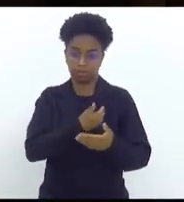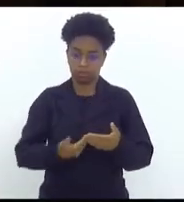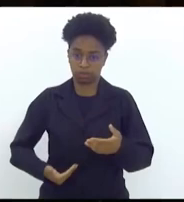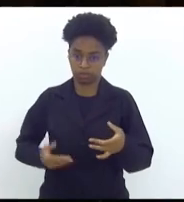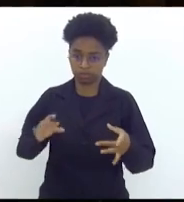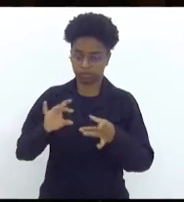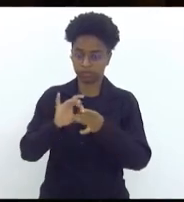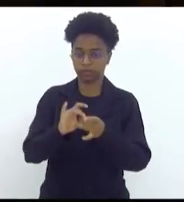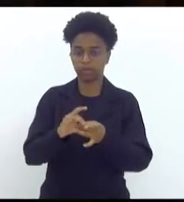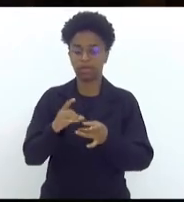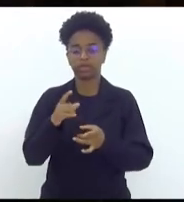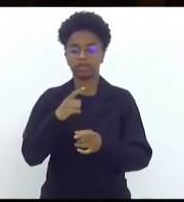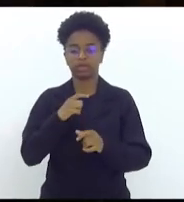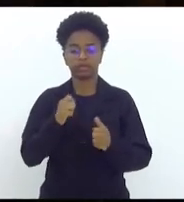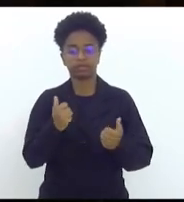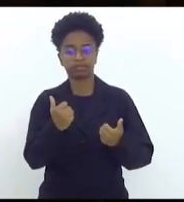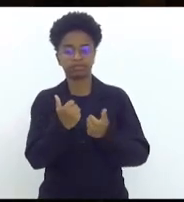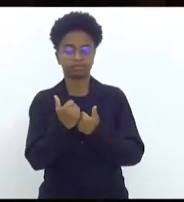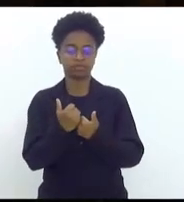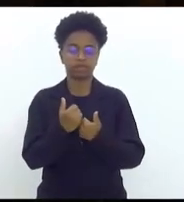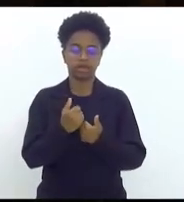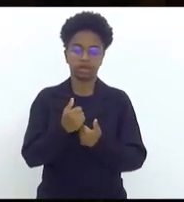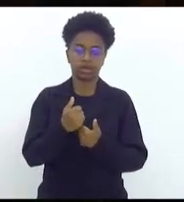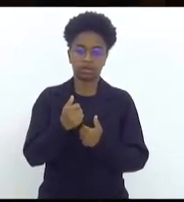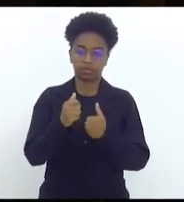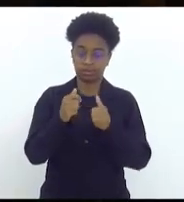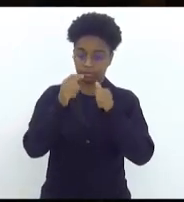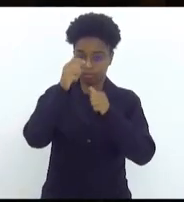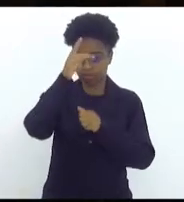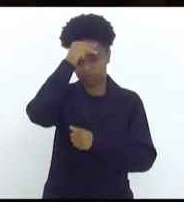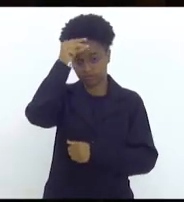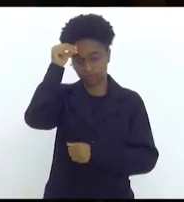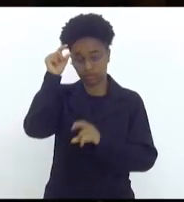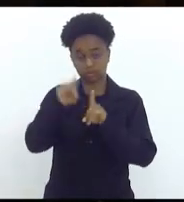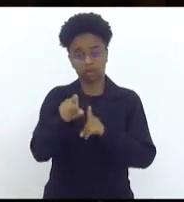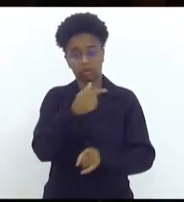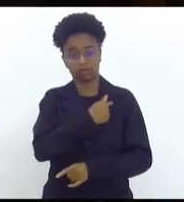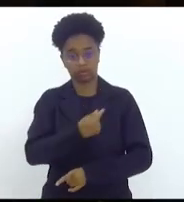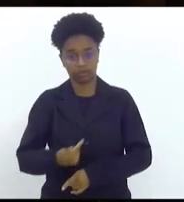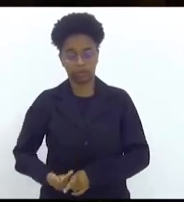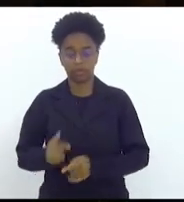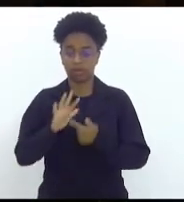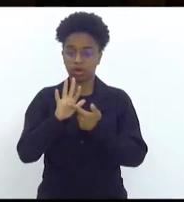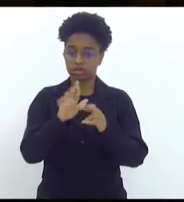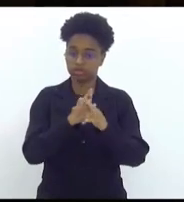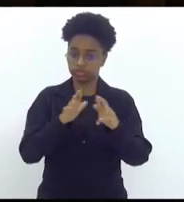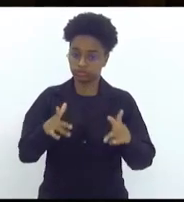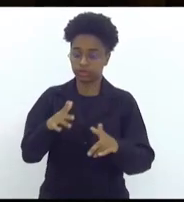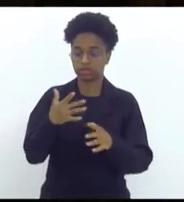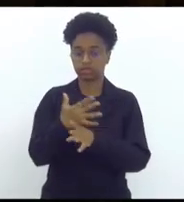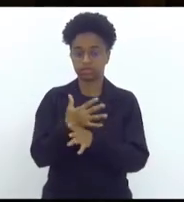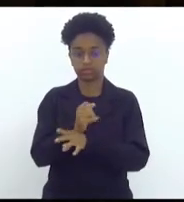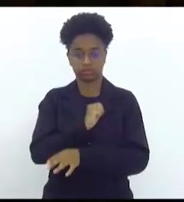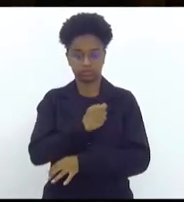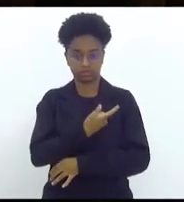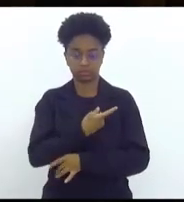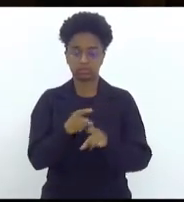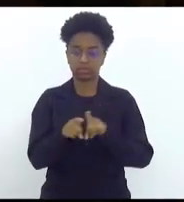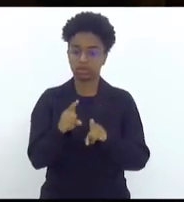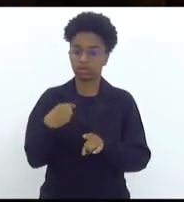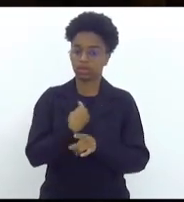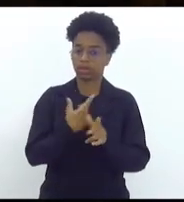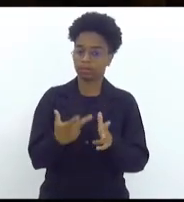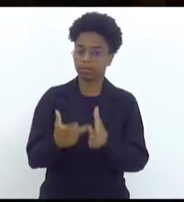parceria entre a prefeitura o governo do estado tá fazendo a diferença na cidade de São Gonçalo e a sociedade está percebendo essa significativa